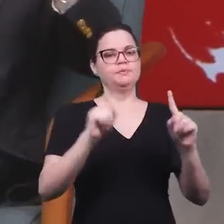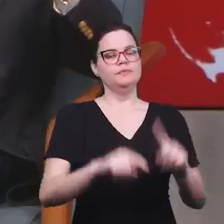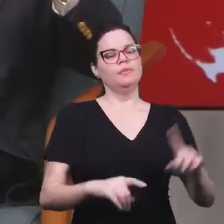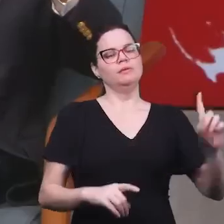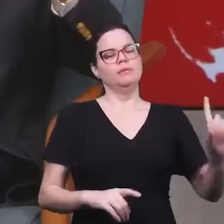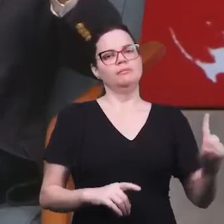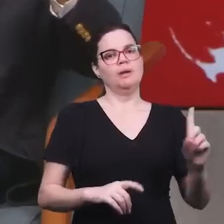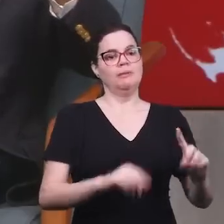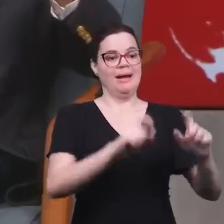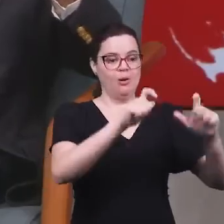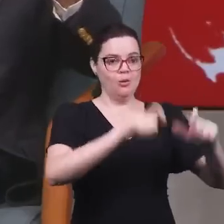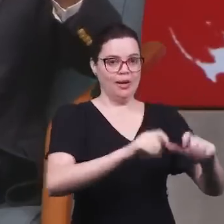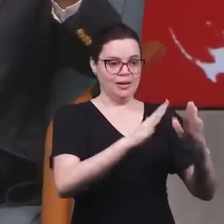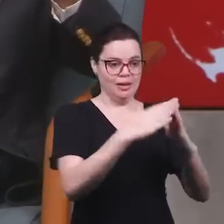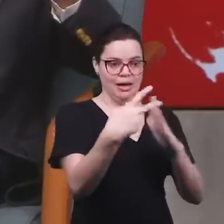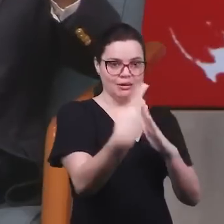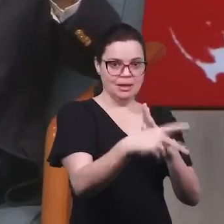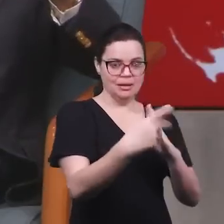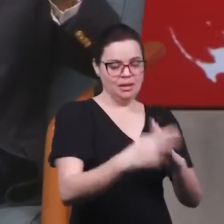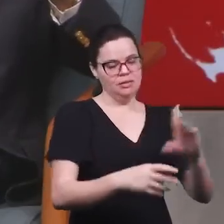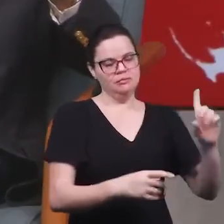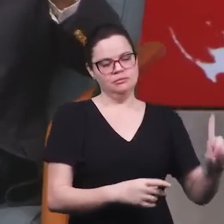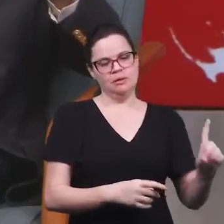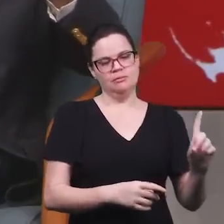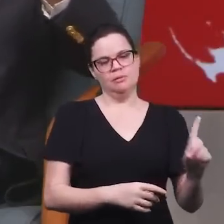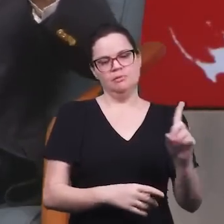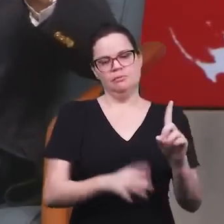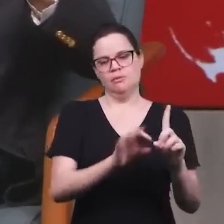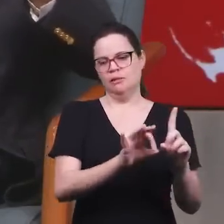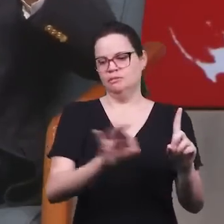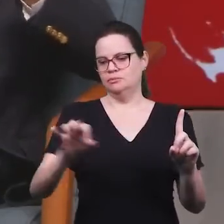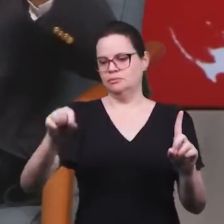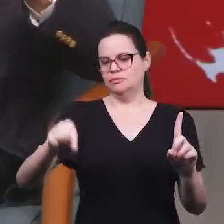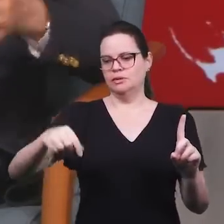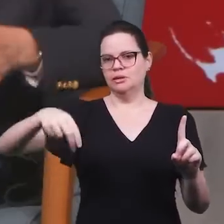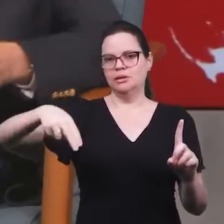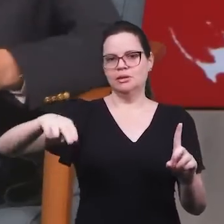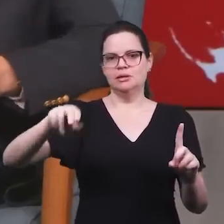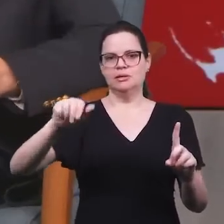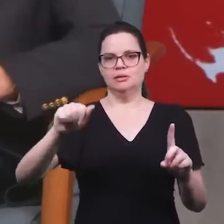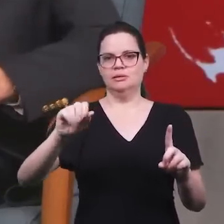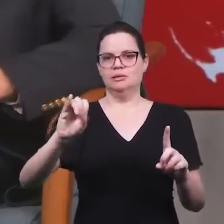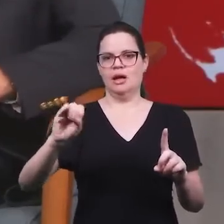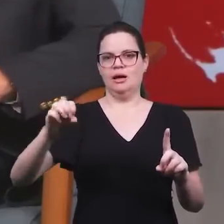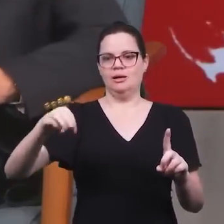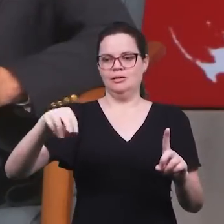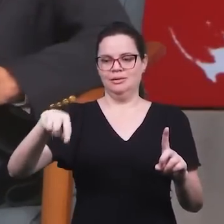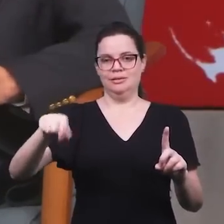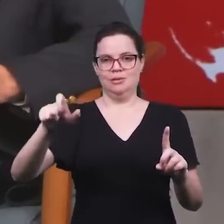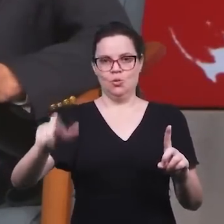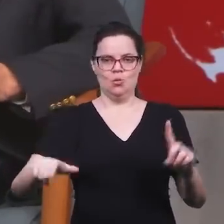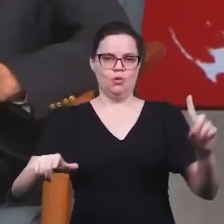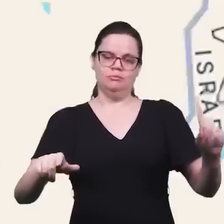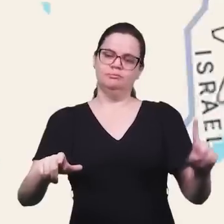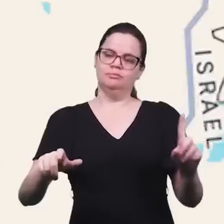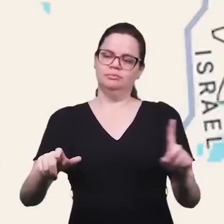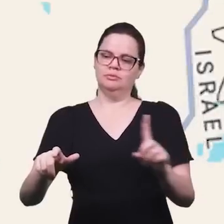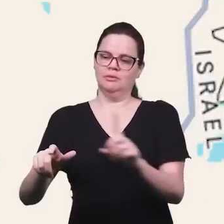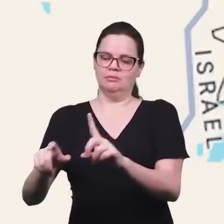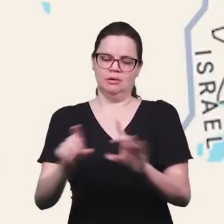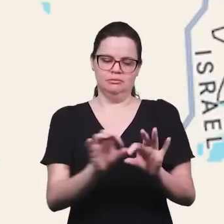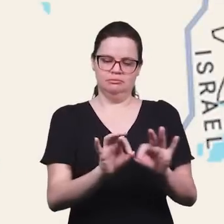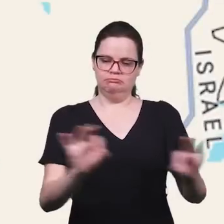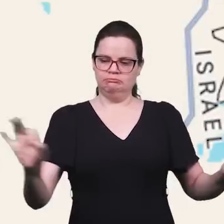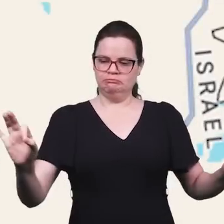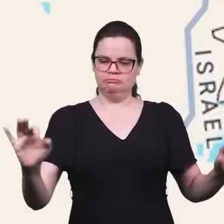distância entre Cafarnaum e Naim, nos relatos daquela época, era de mais ou